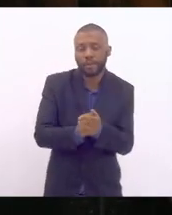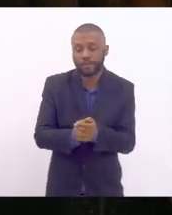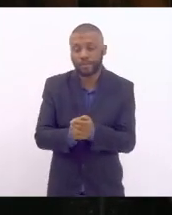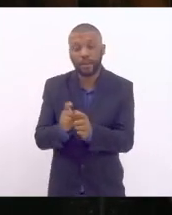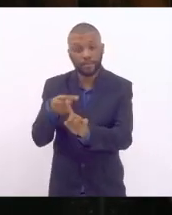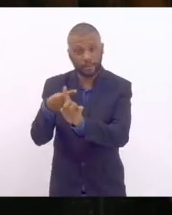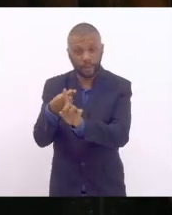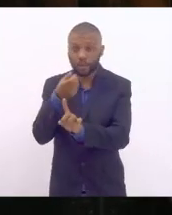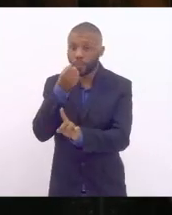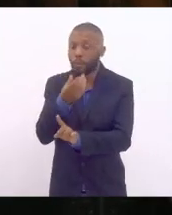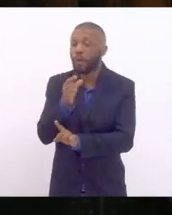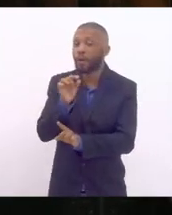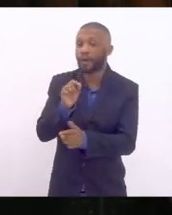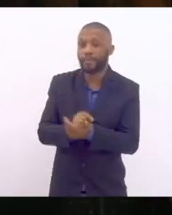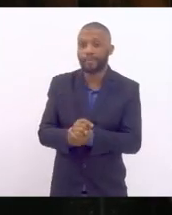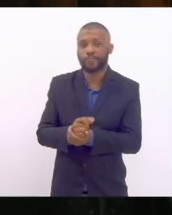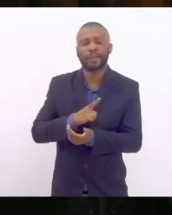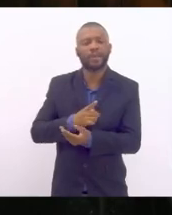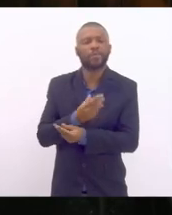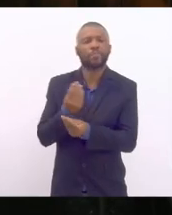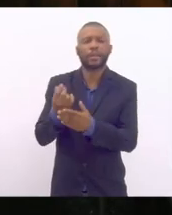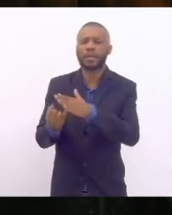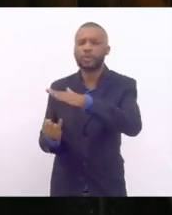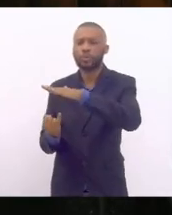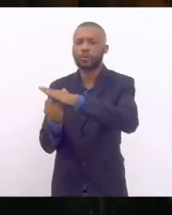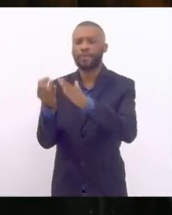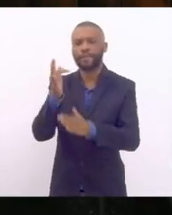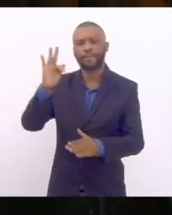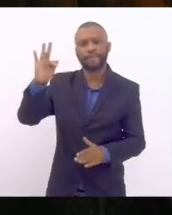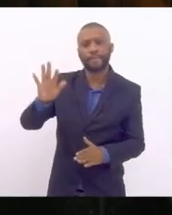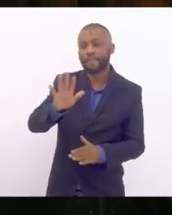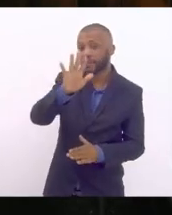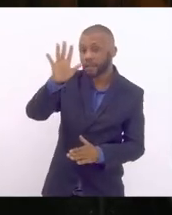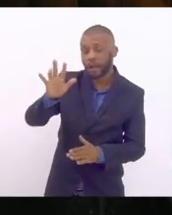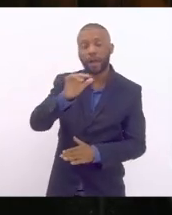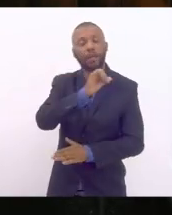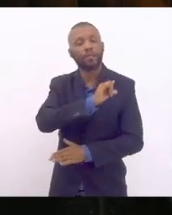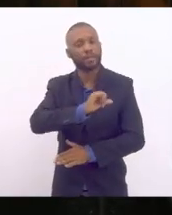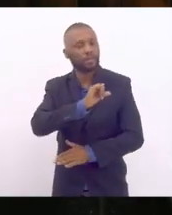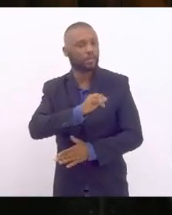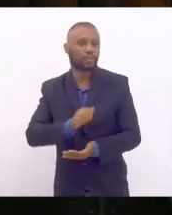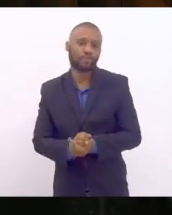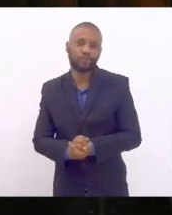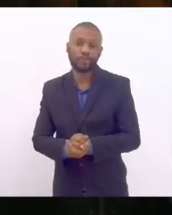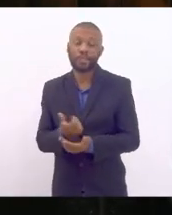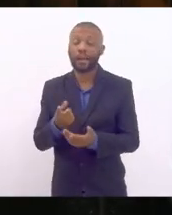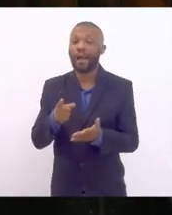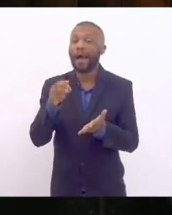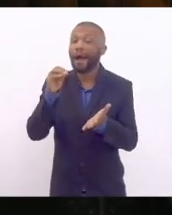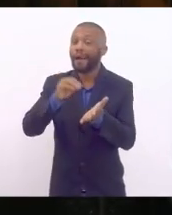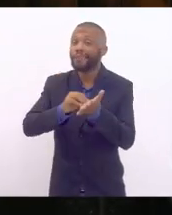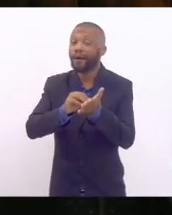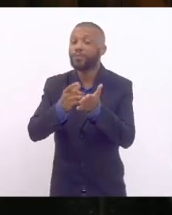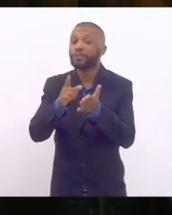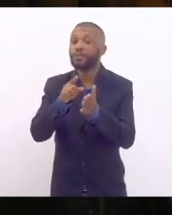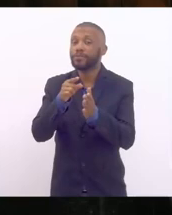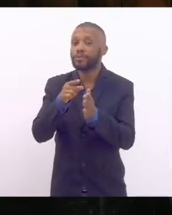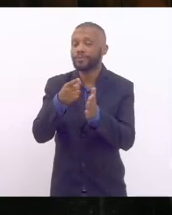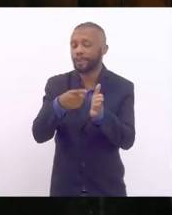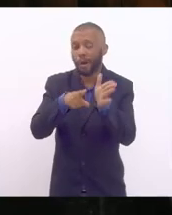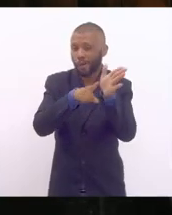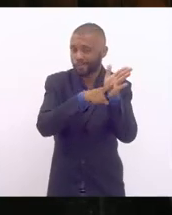ter muitas instituições federais aqui no Rio de Janeiro ah e tem uma desvantagem de quando se a gente não se articular bem com essas instituições